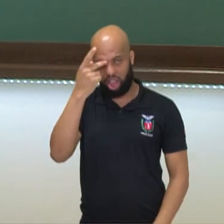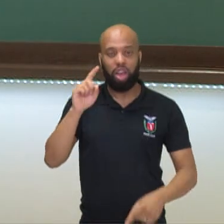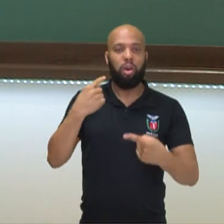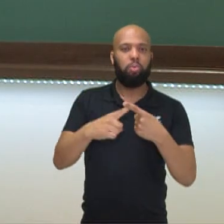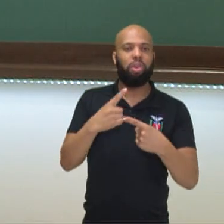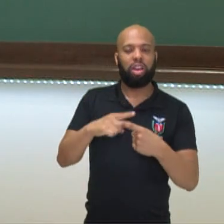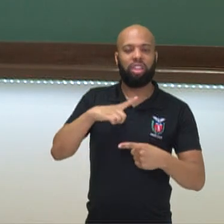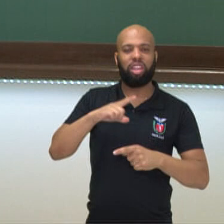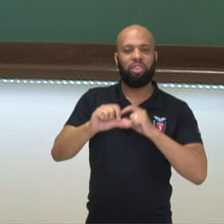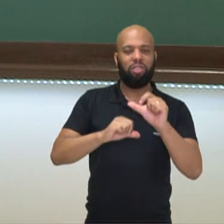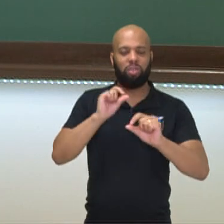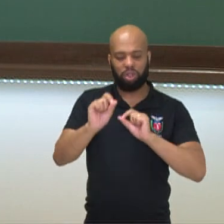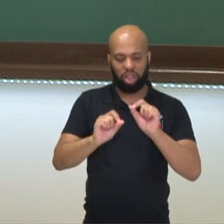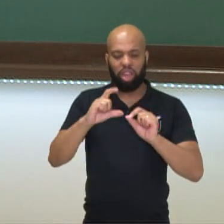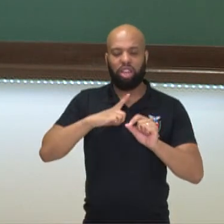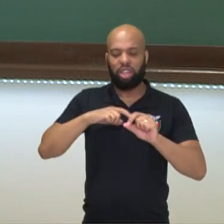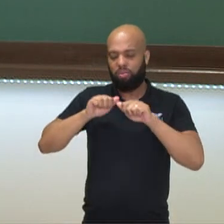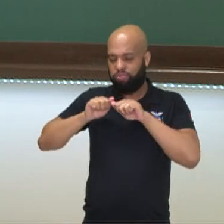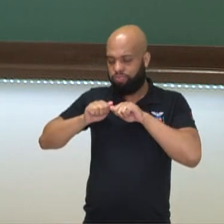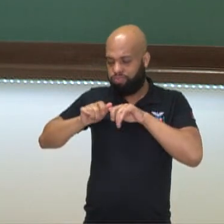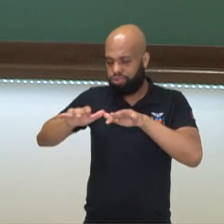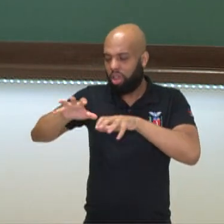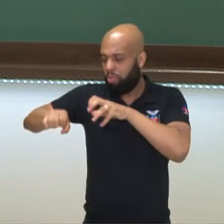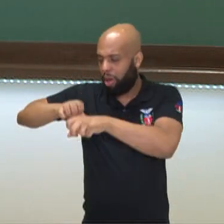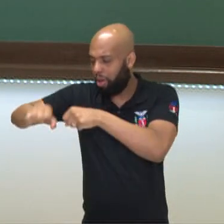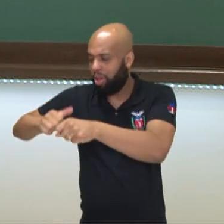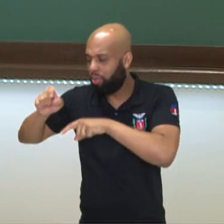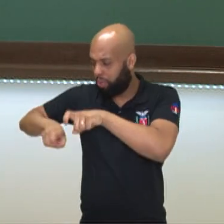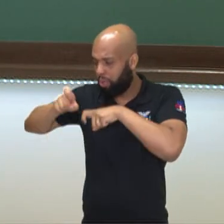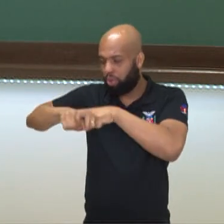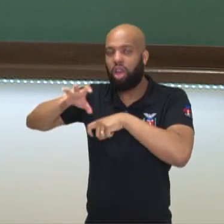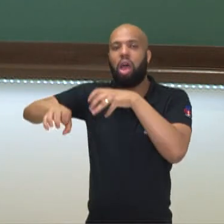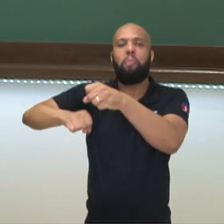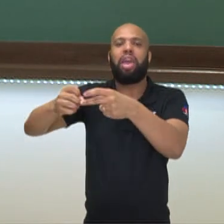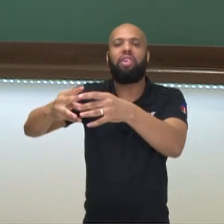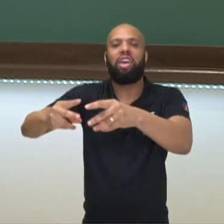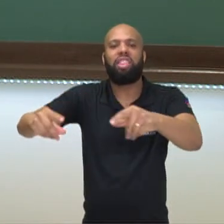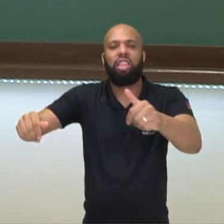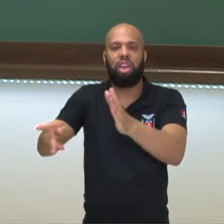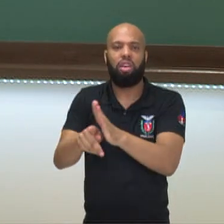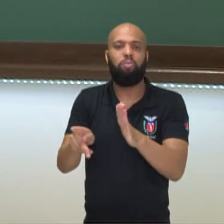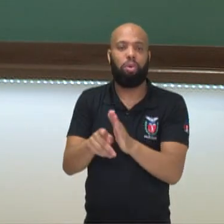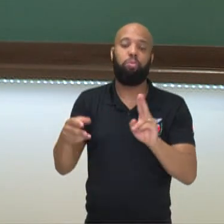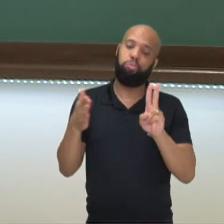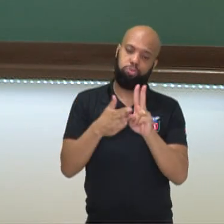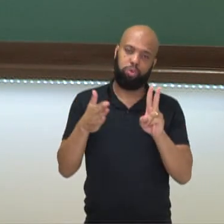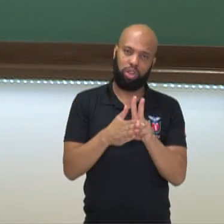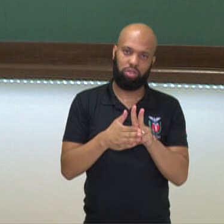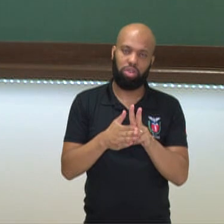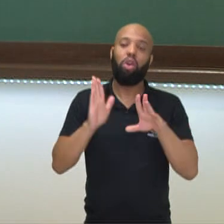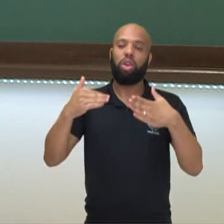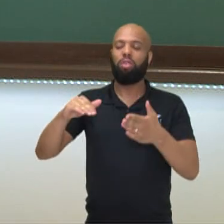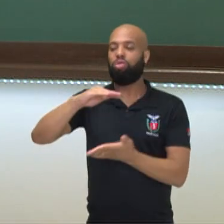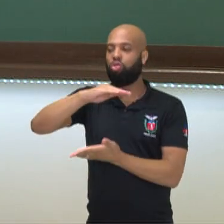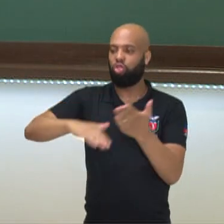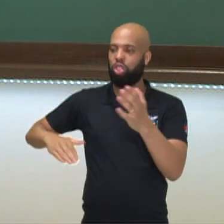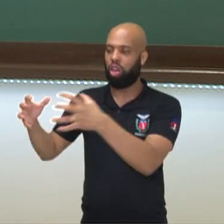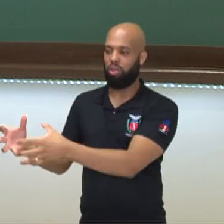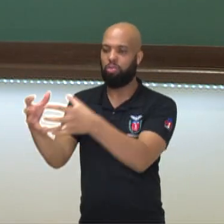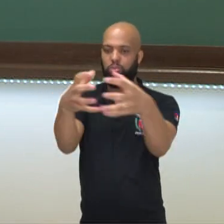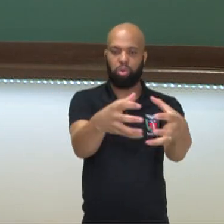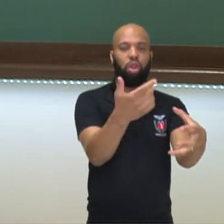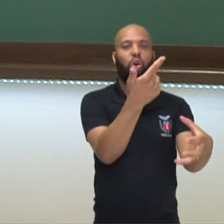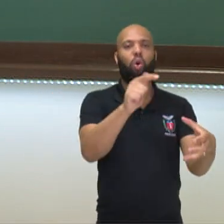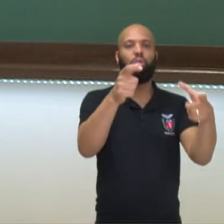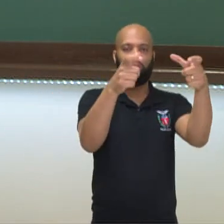essa expansão da agricultura sobre as terras indígenas, então também havia essa transferência. Vamos tirar os indígenas daqui,